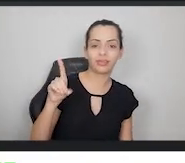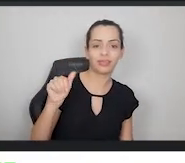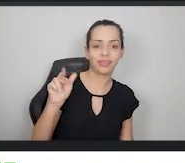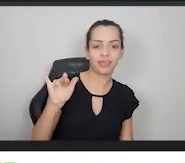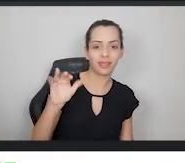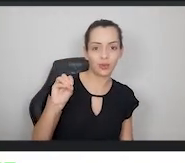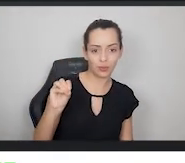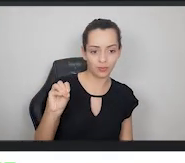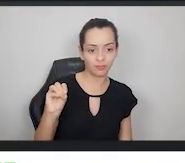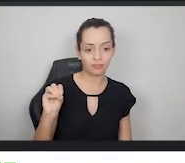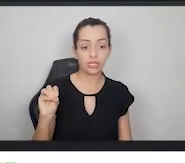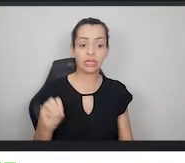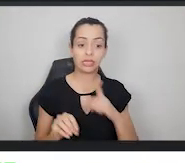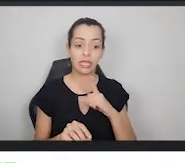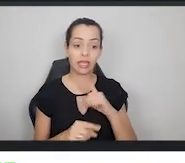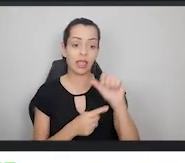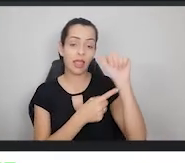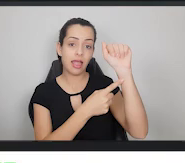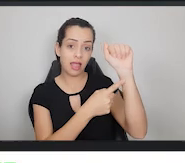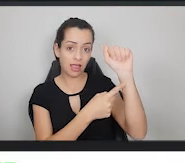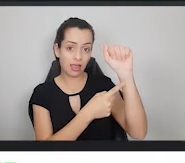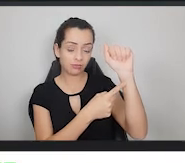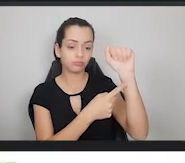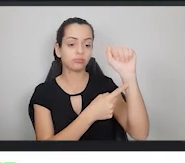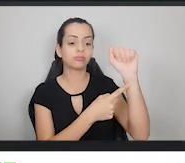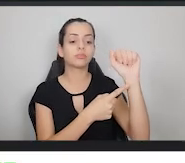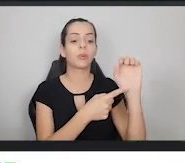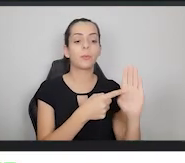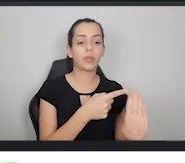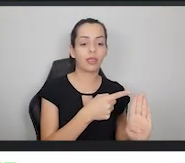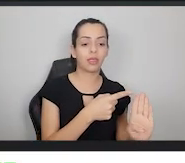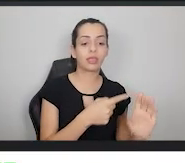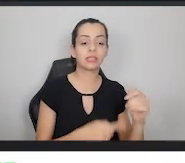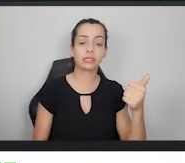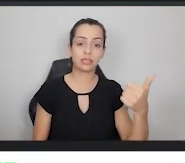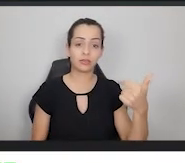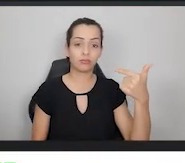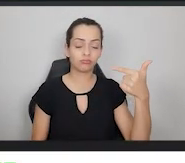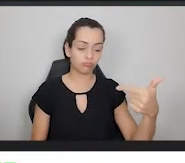ou 127, considerando que o transformador CEMIG,